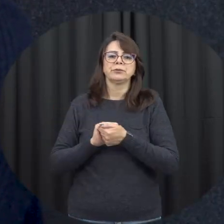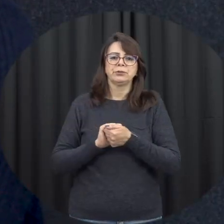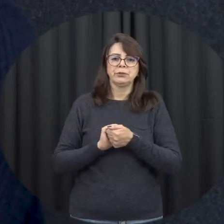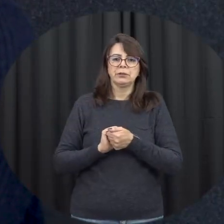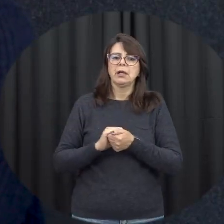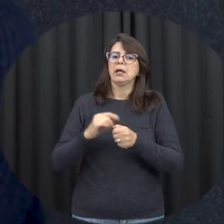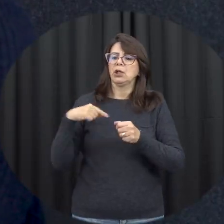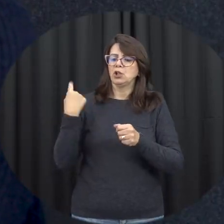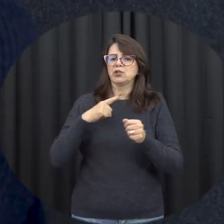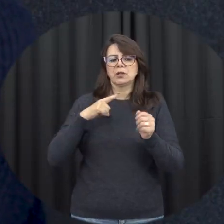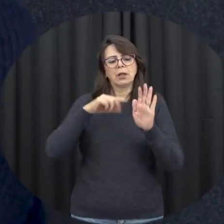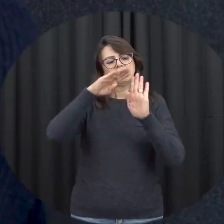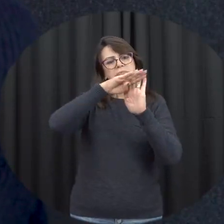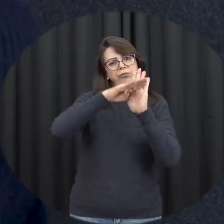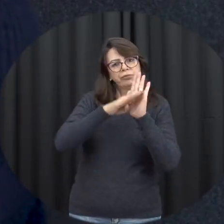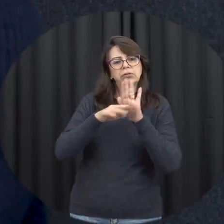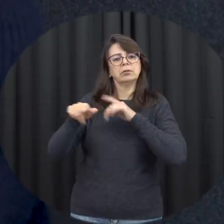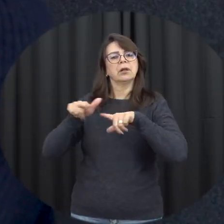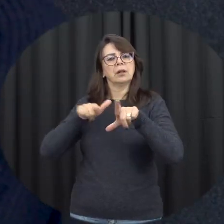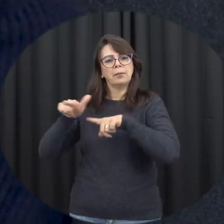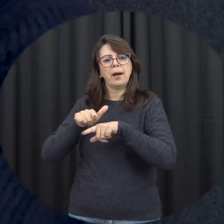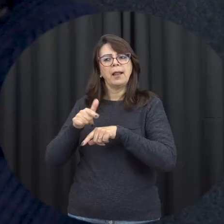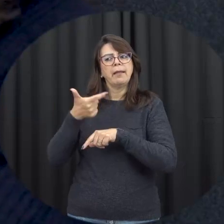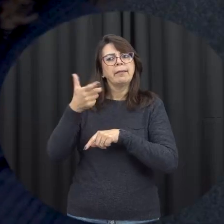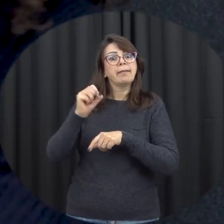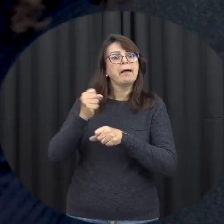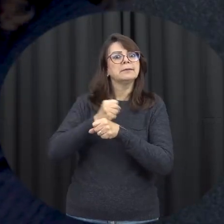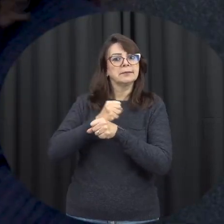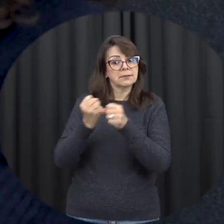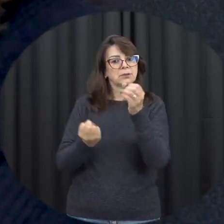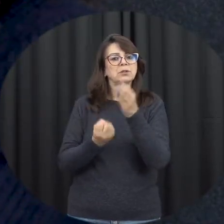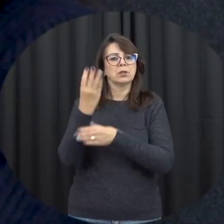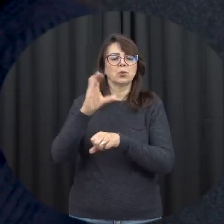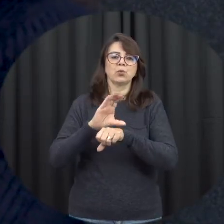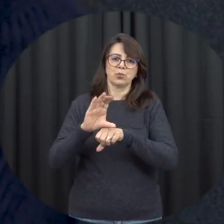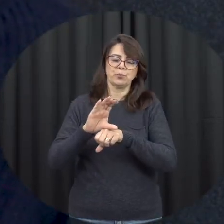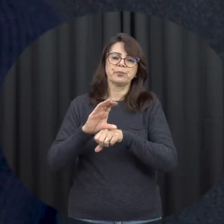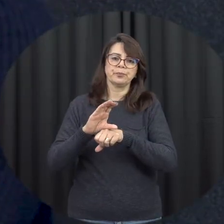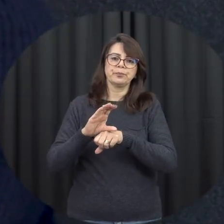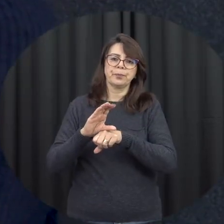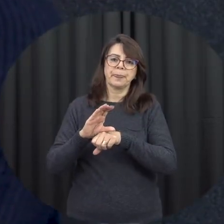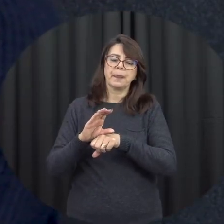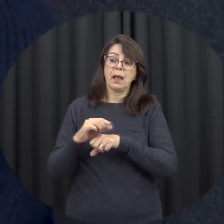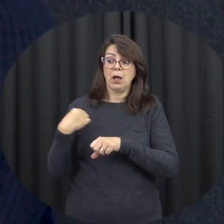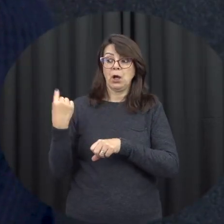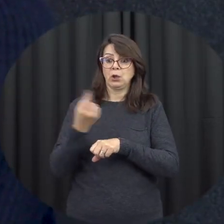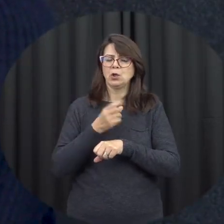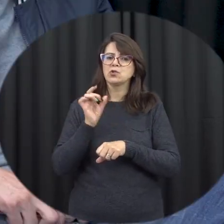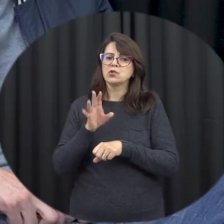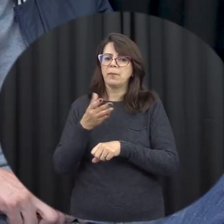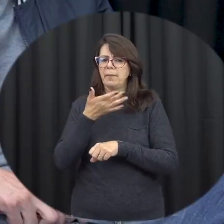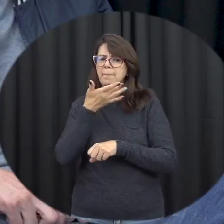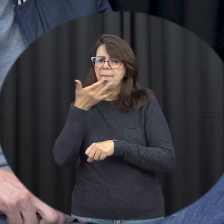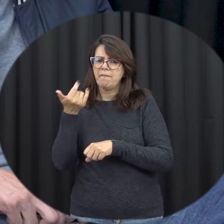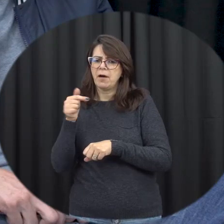a gente já tem um esquema de trabalho, já vem trabalhando há 10 anos que foi criado o curso, né?